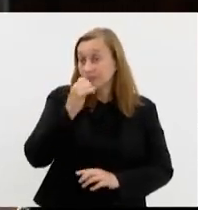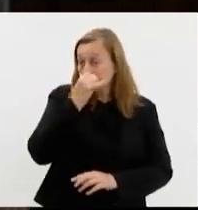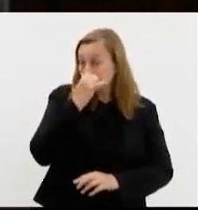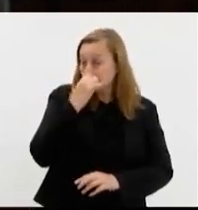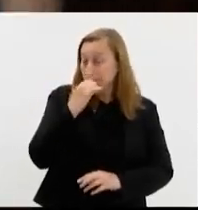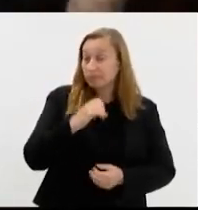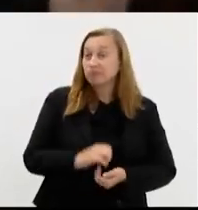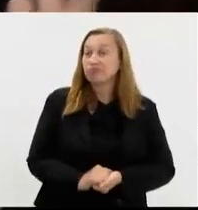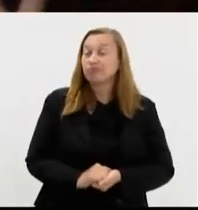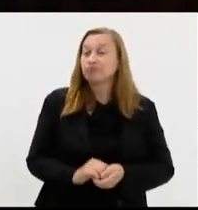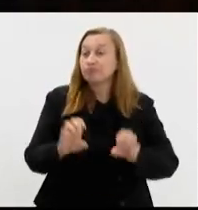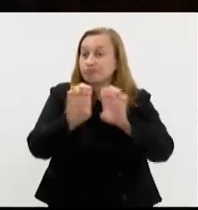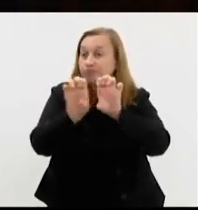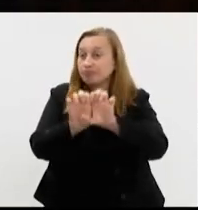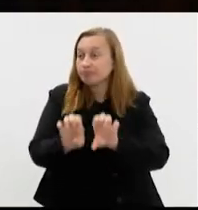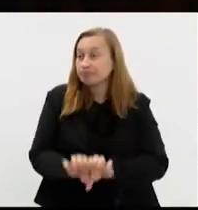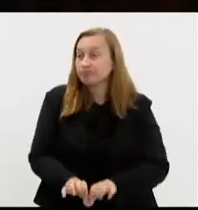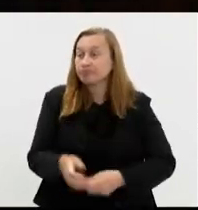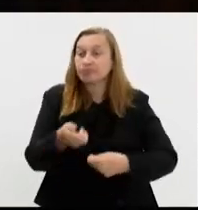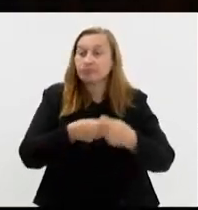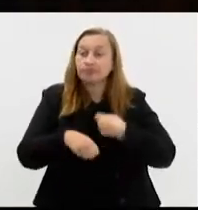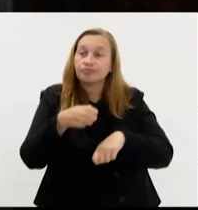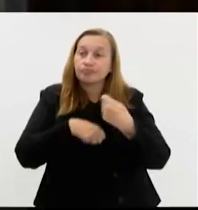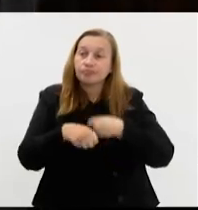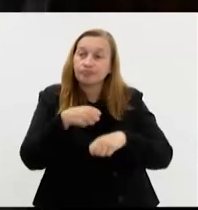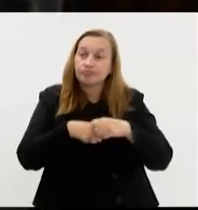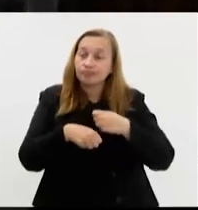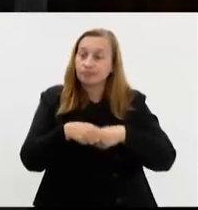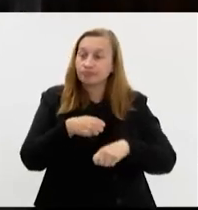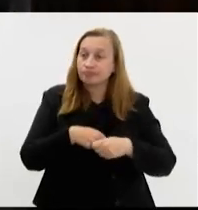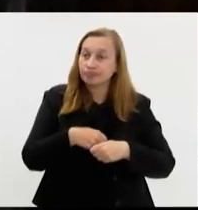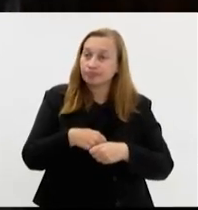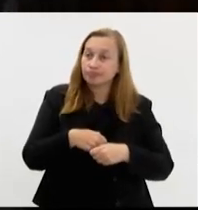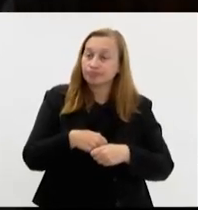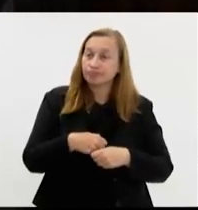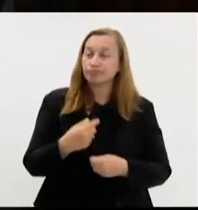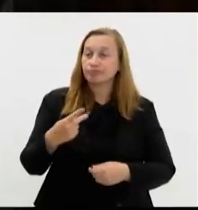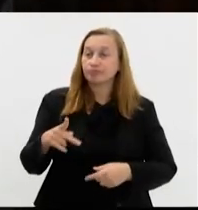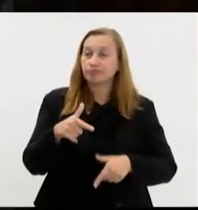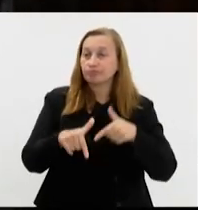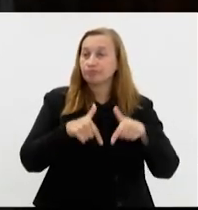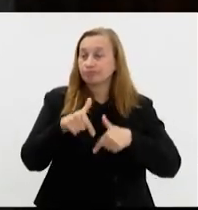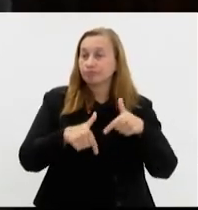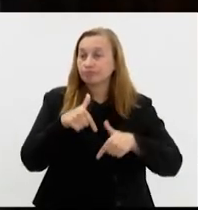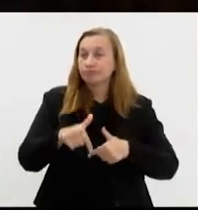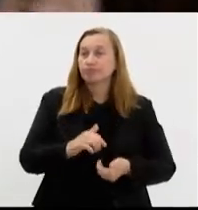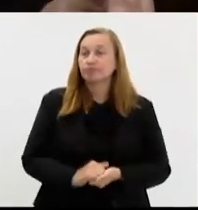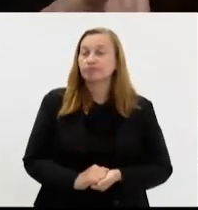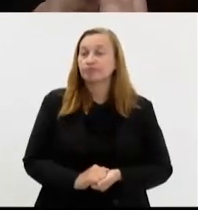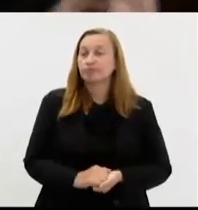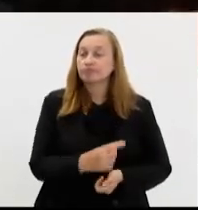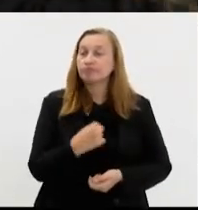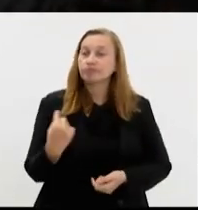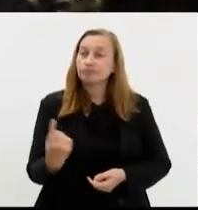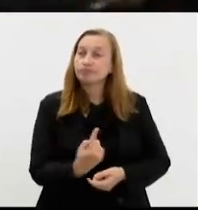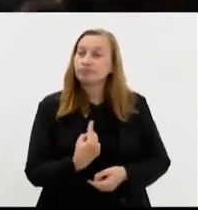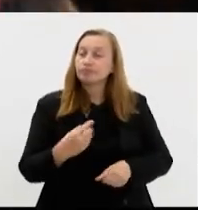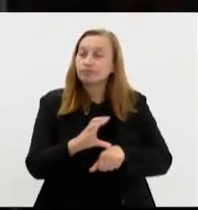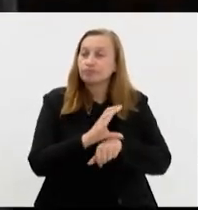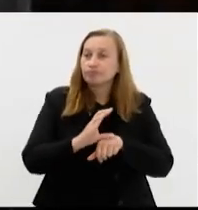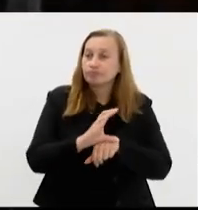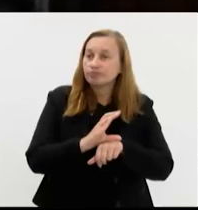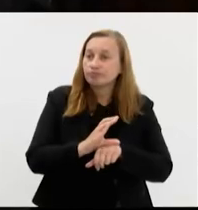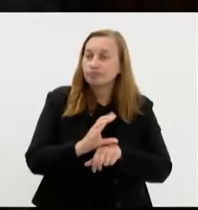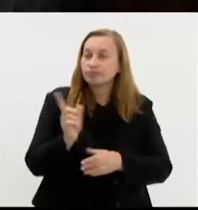administrativa que o cerca e que é inerente ao exercício da função e a nossa Constituição não